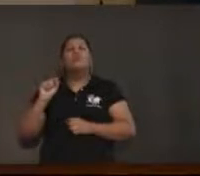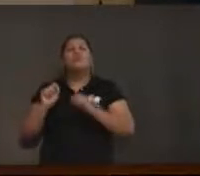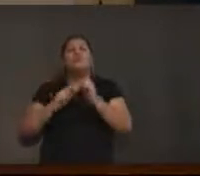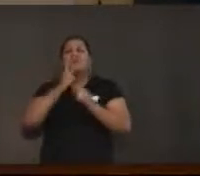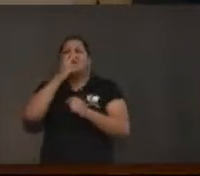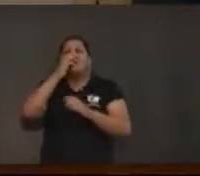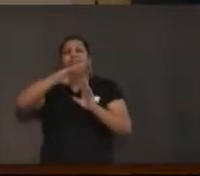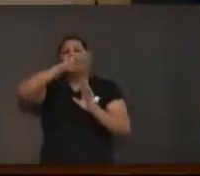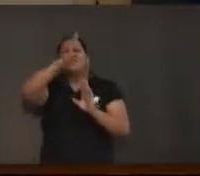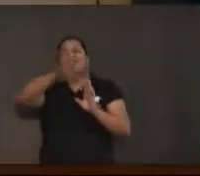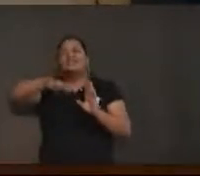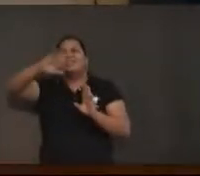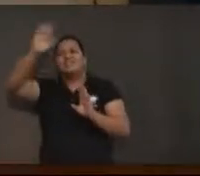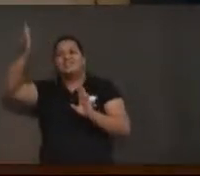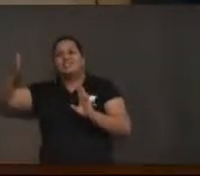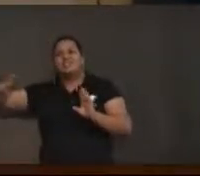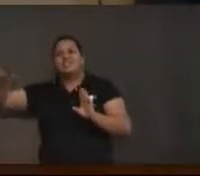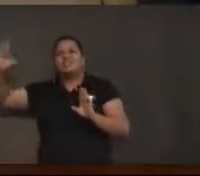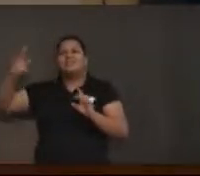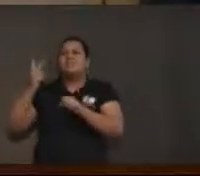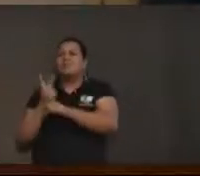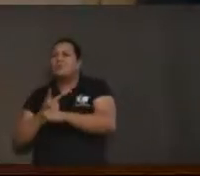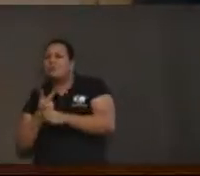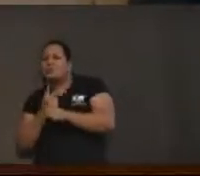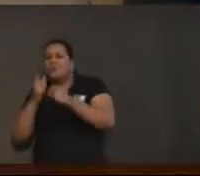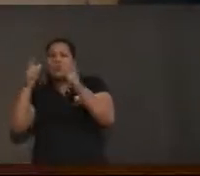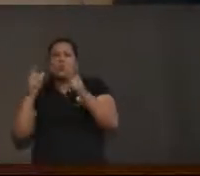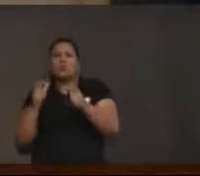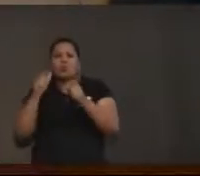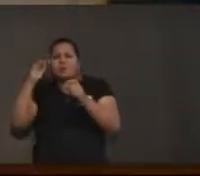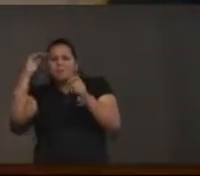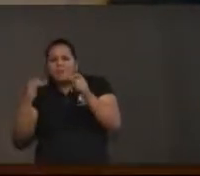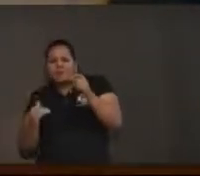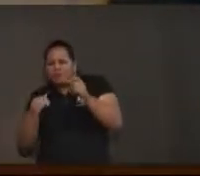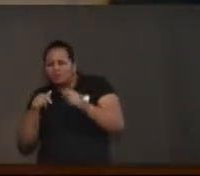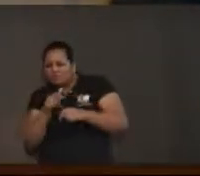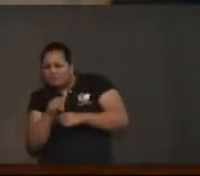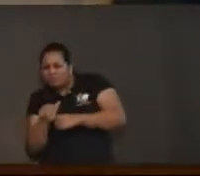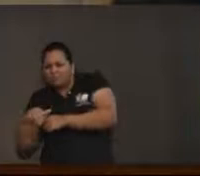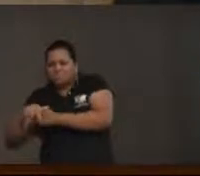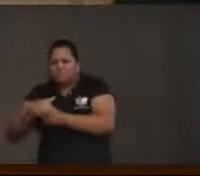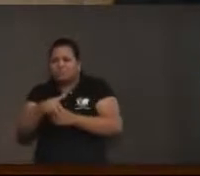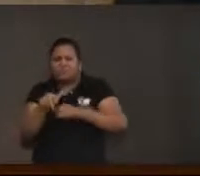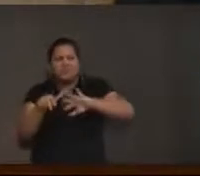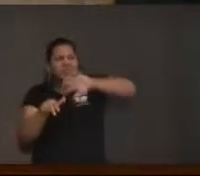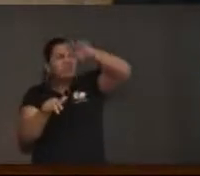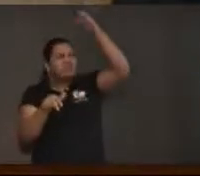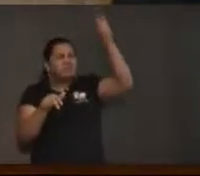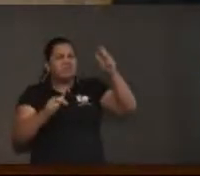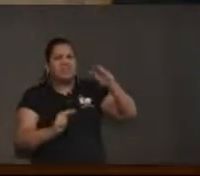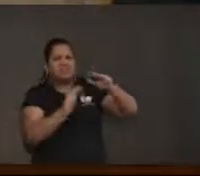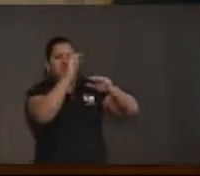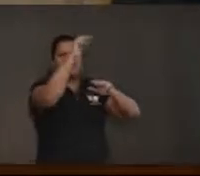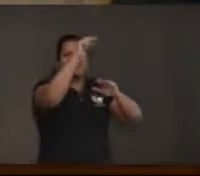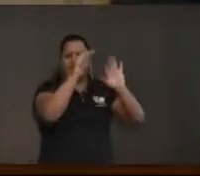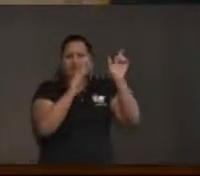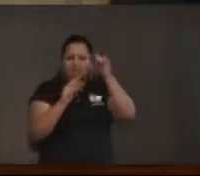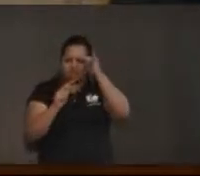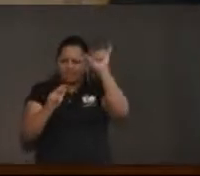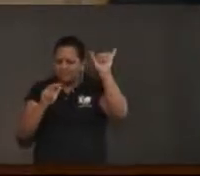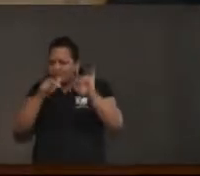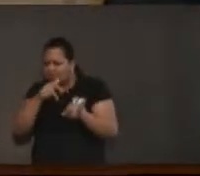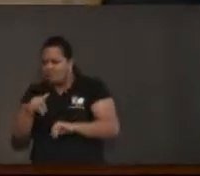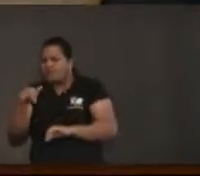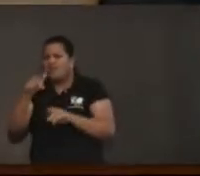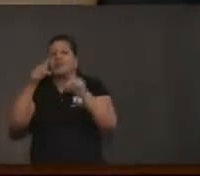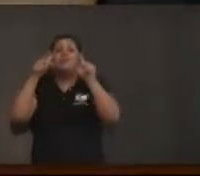montanhas procura o caminho mais baixinho bom então o baixinho é onde você vai encontrar o seu ponto crítico e portanto solução para o seu